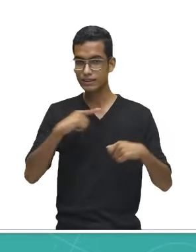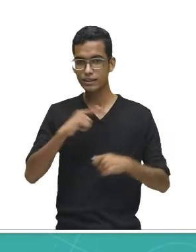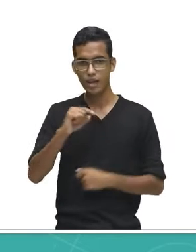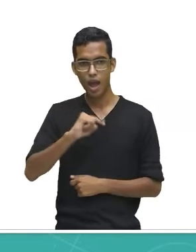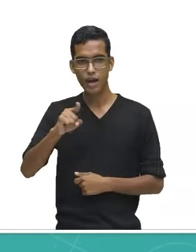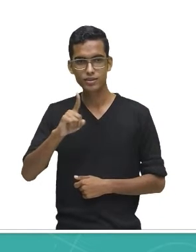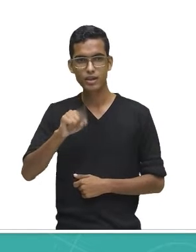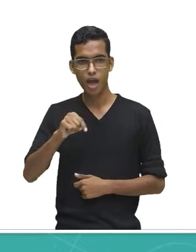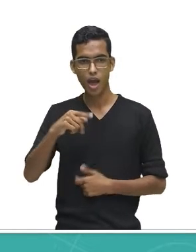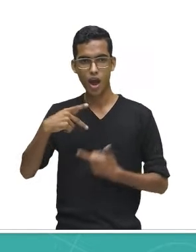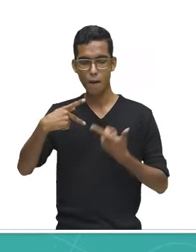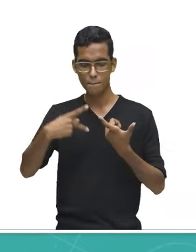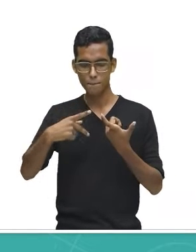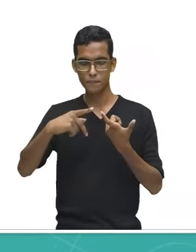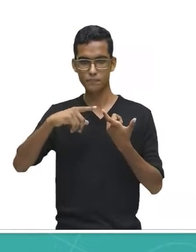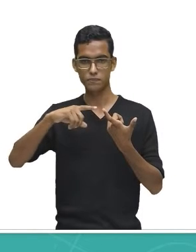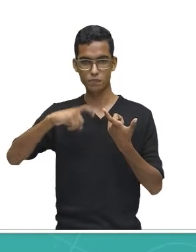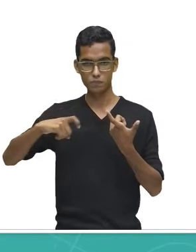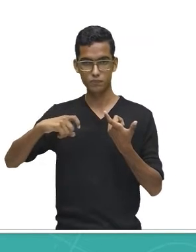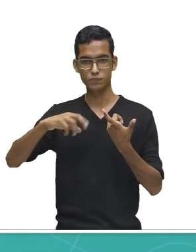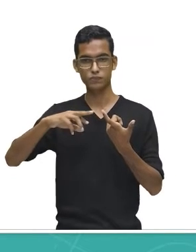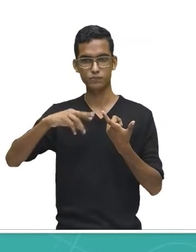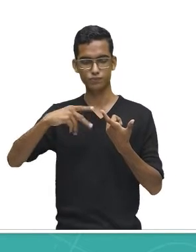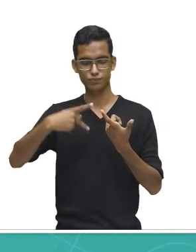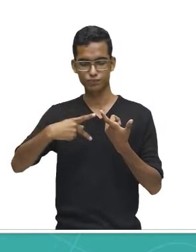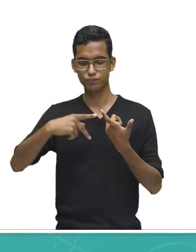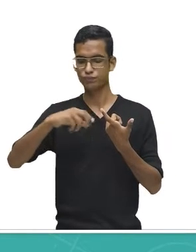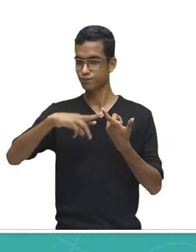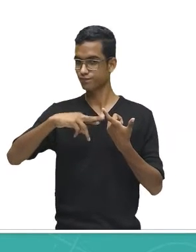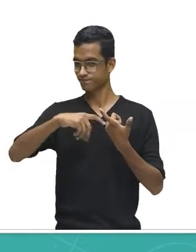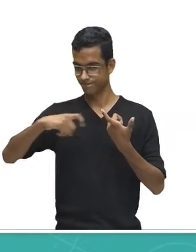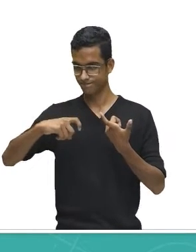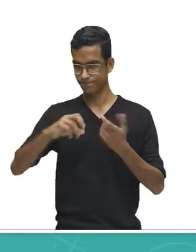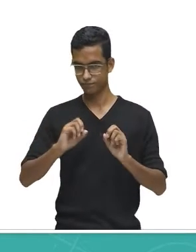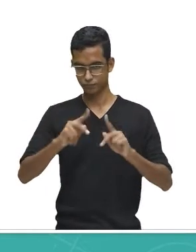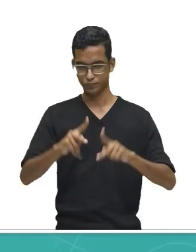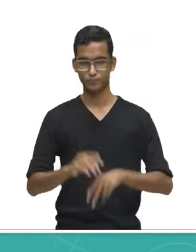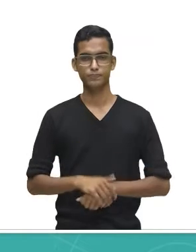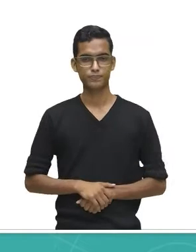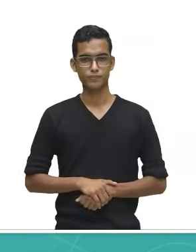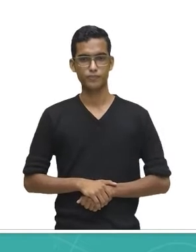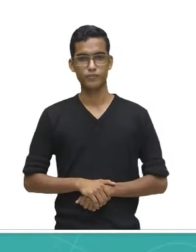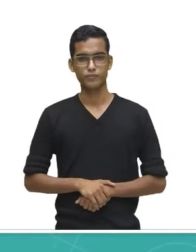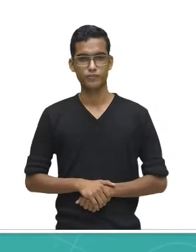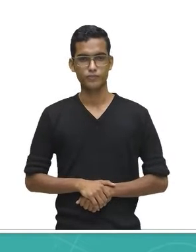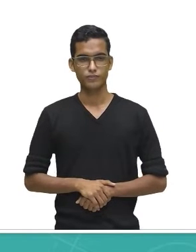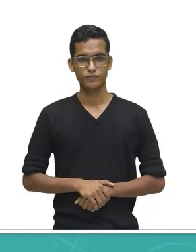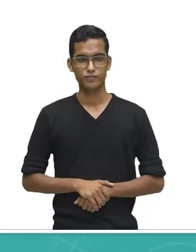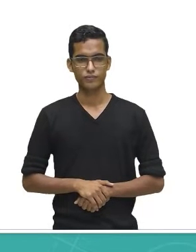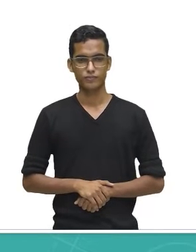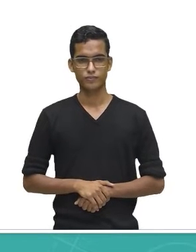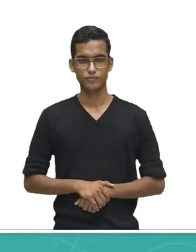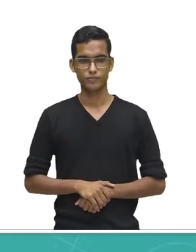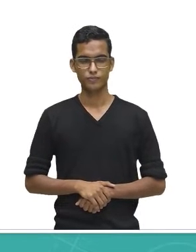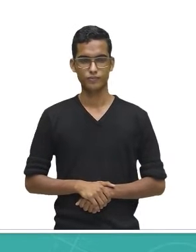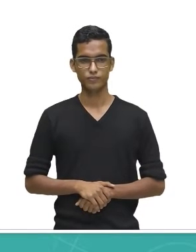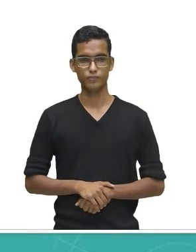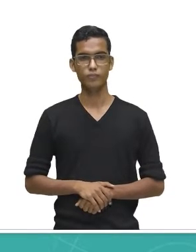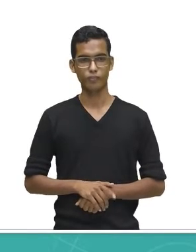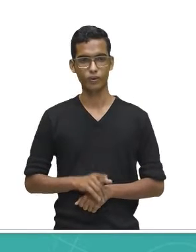são acentuadas. Mas oxítonas e paroxítonas não. A gente tem que levar